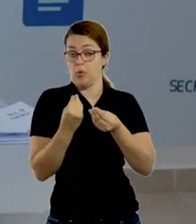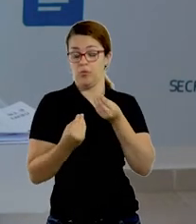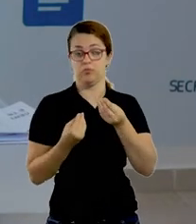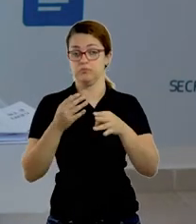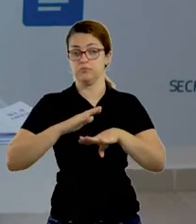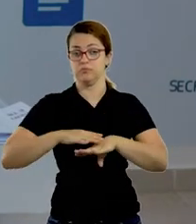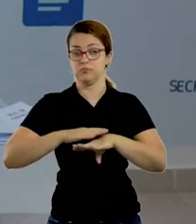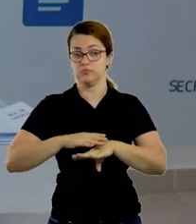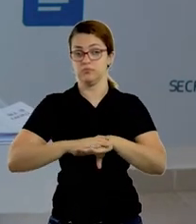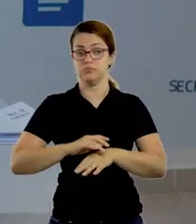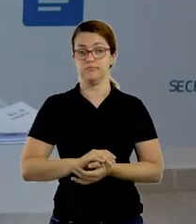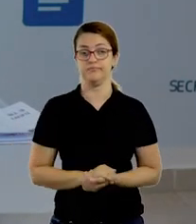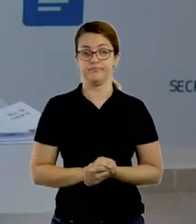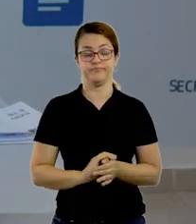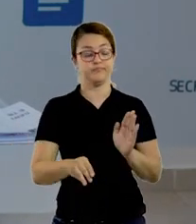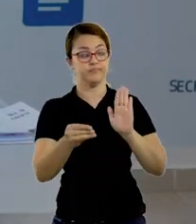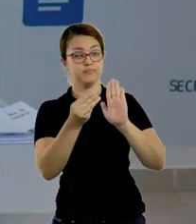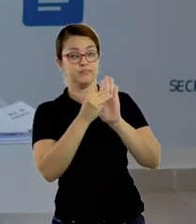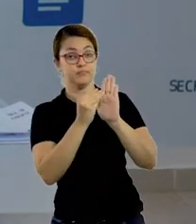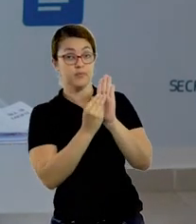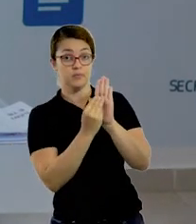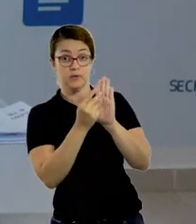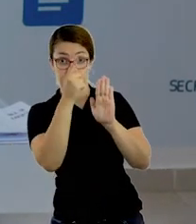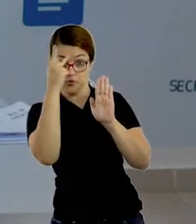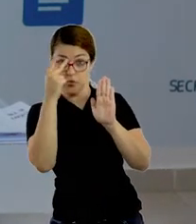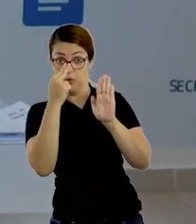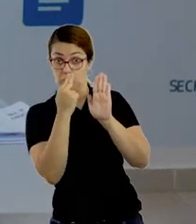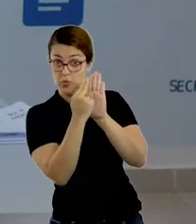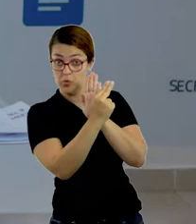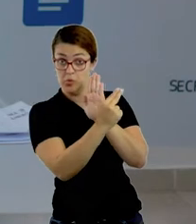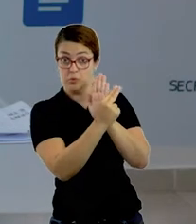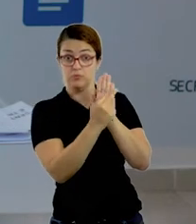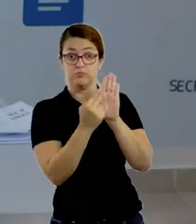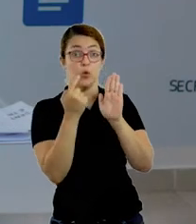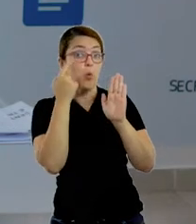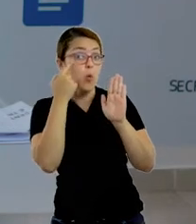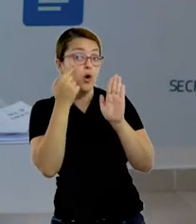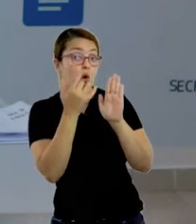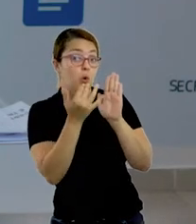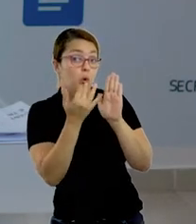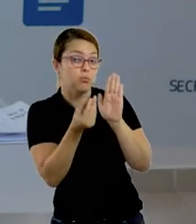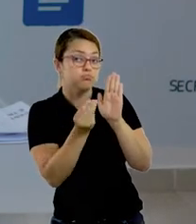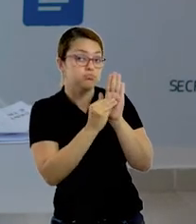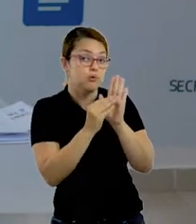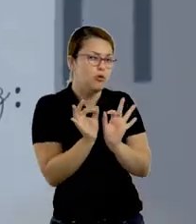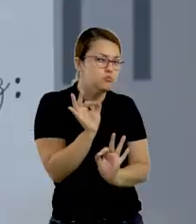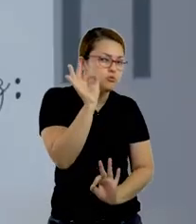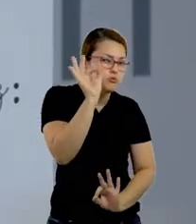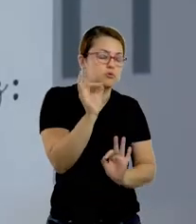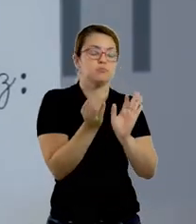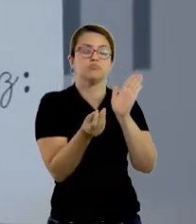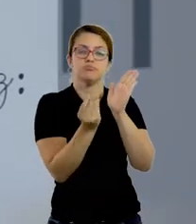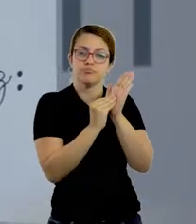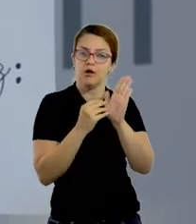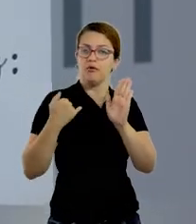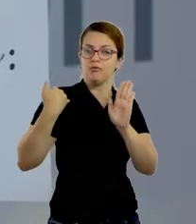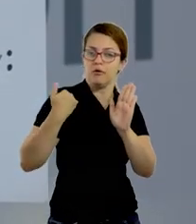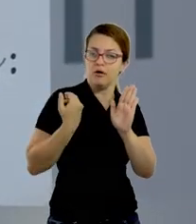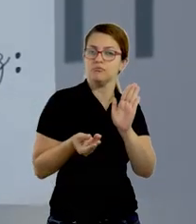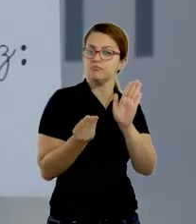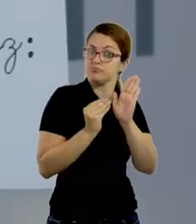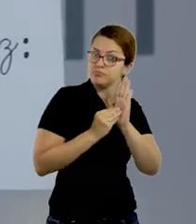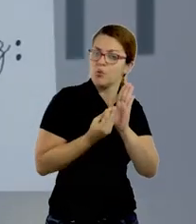fazer? Você pode colocar lá o nome da pessoa, a cor dos olhos, a altura, a idade,